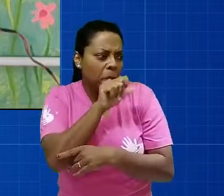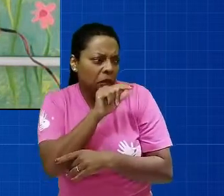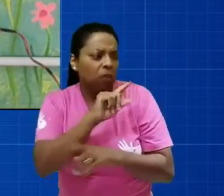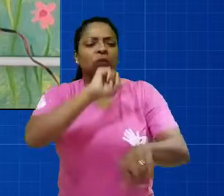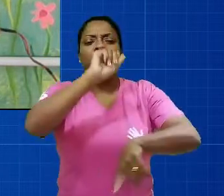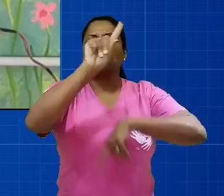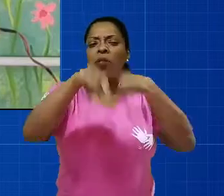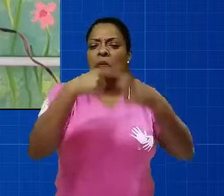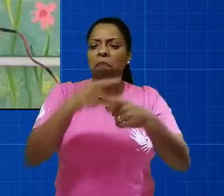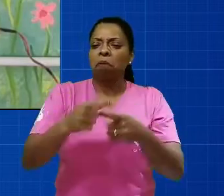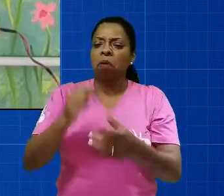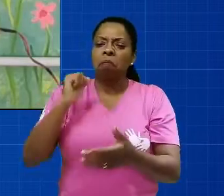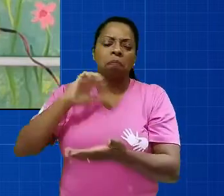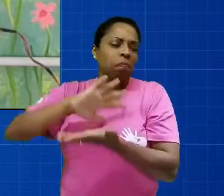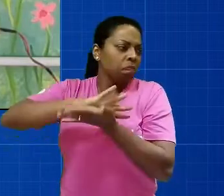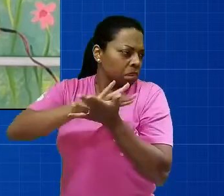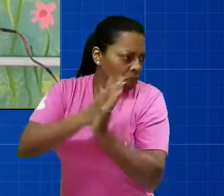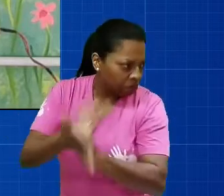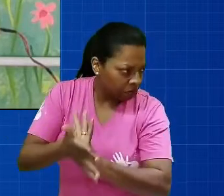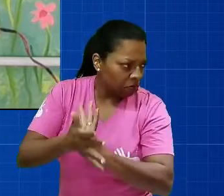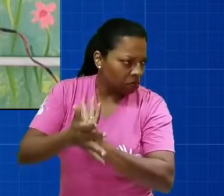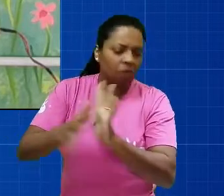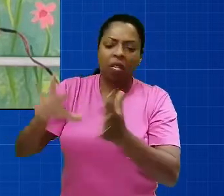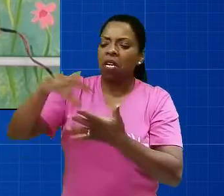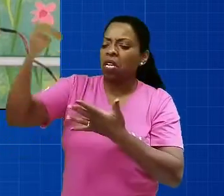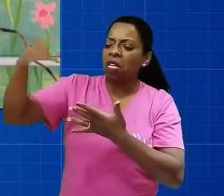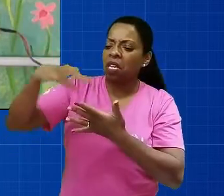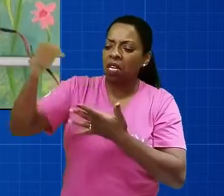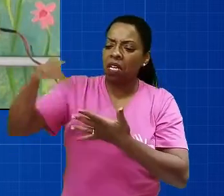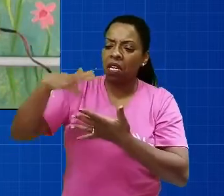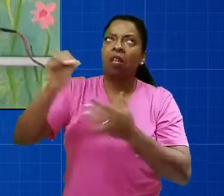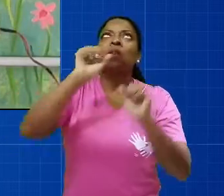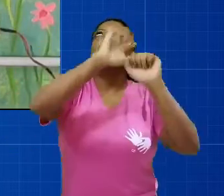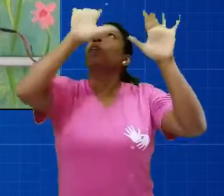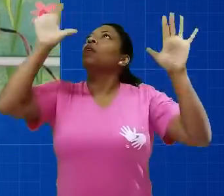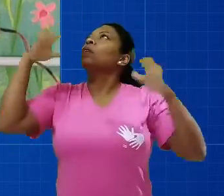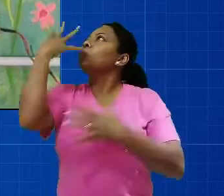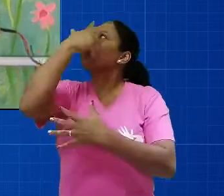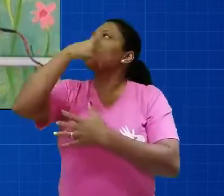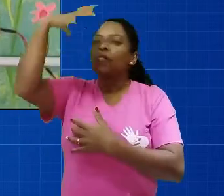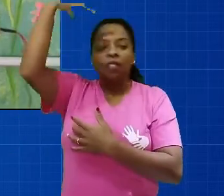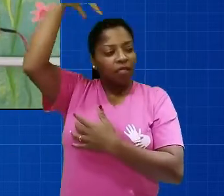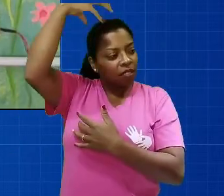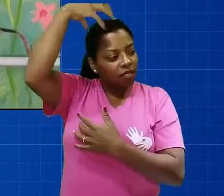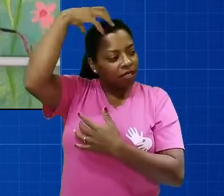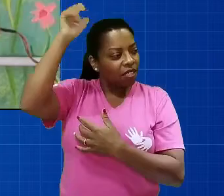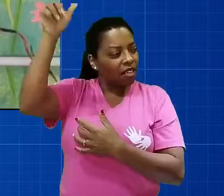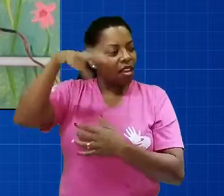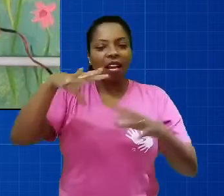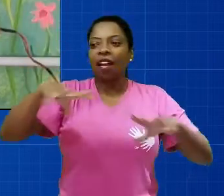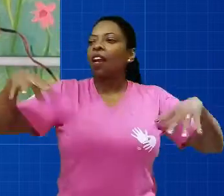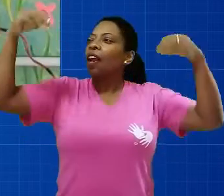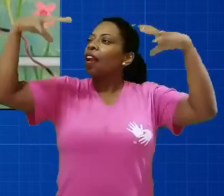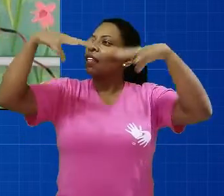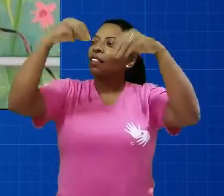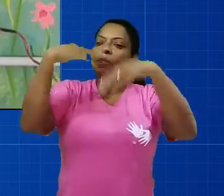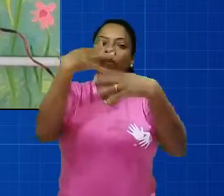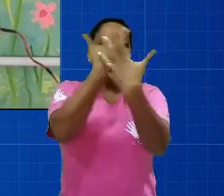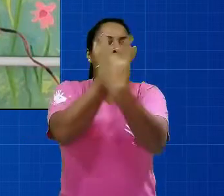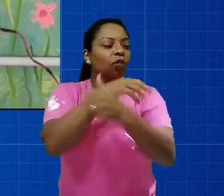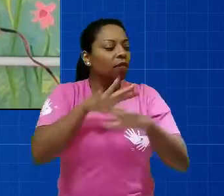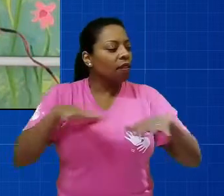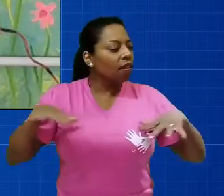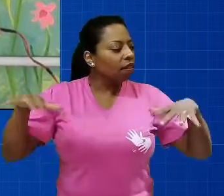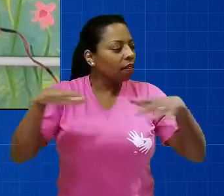Armand não conseguiu acreditar. Era tanta coisa ruim, era tanta barbaridade que aquele homem falava. Então